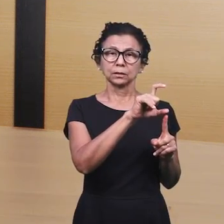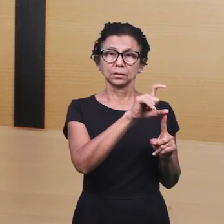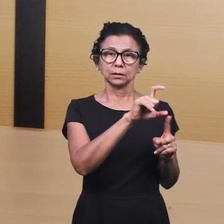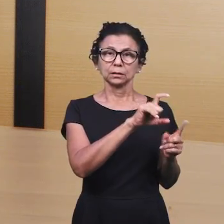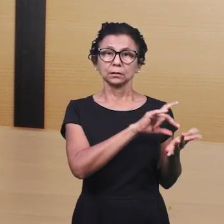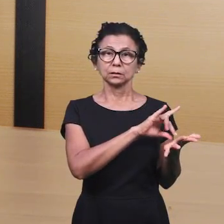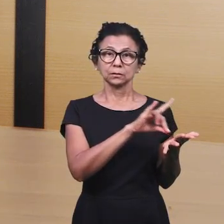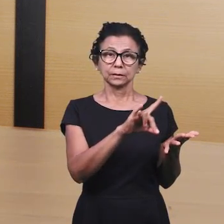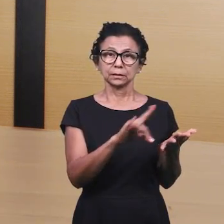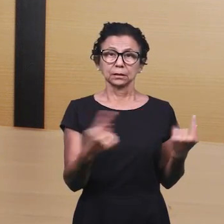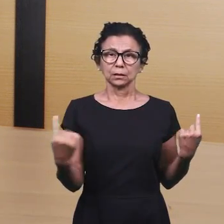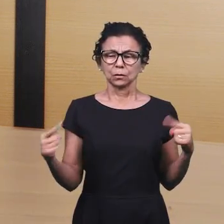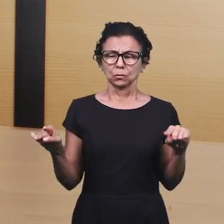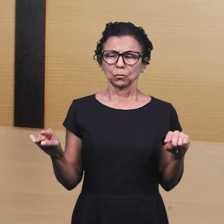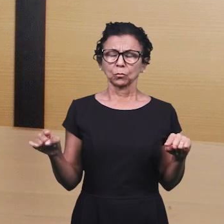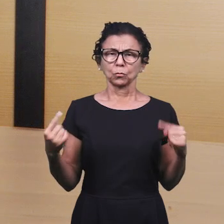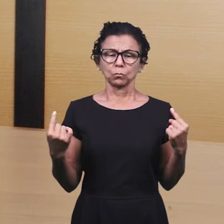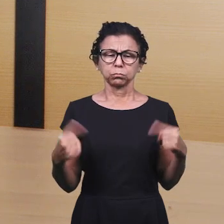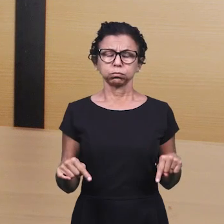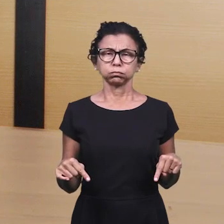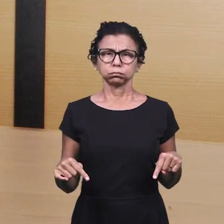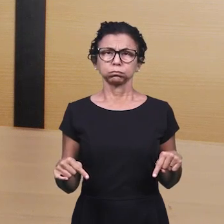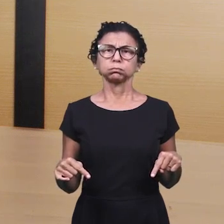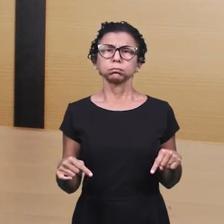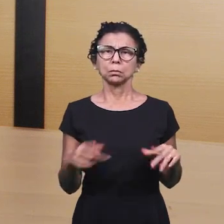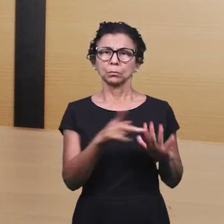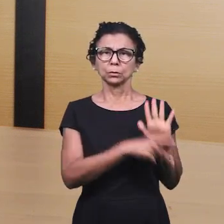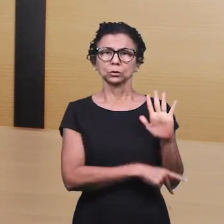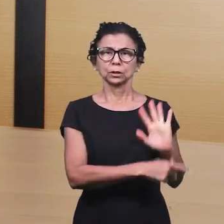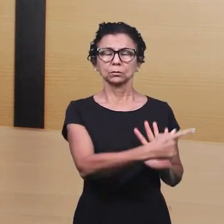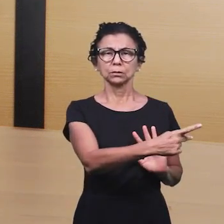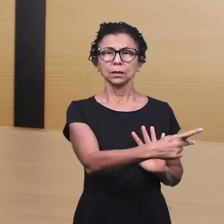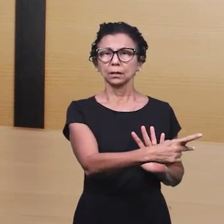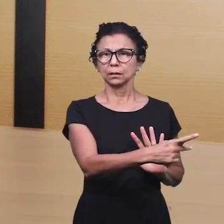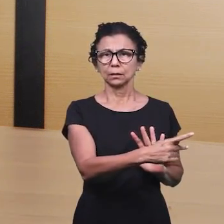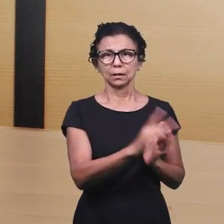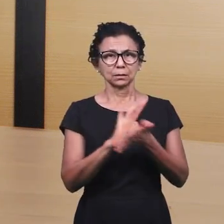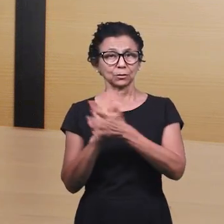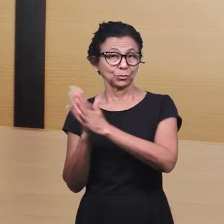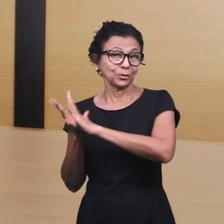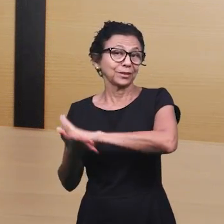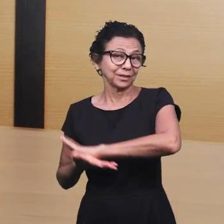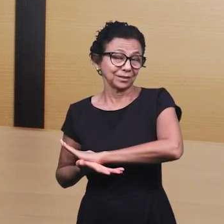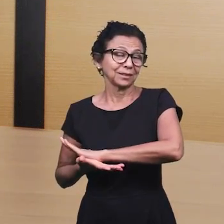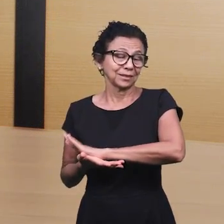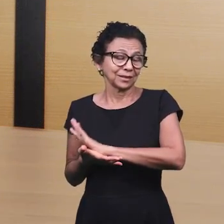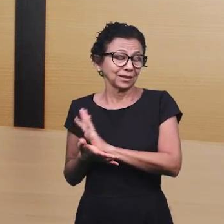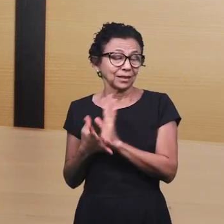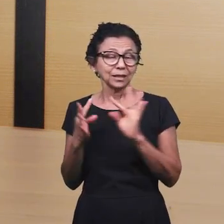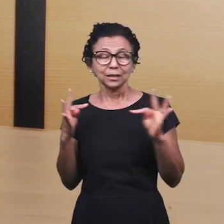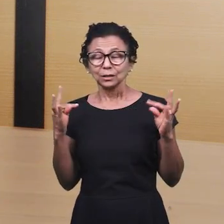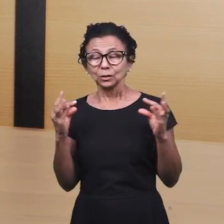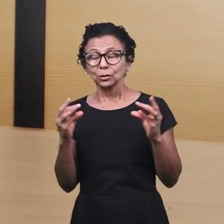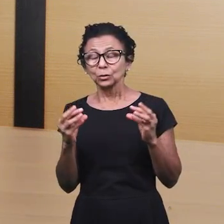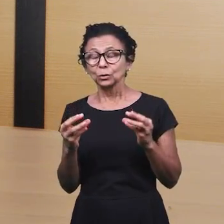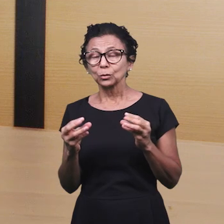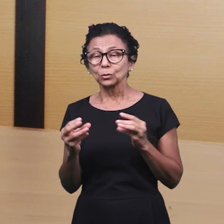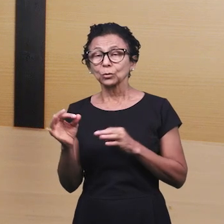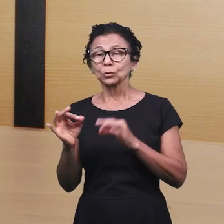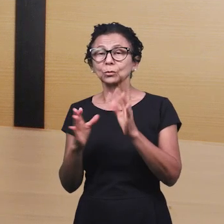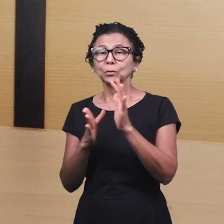das nossas vidas, ele tem um projeto de oposição. Então ele se opõe a tudo aquilo que o Espírito